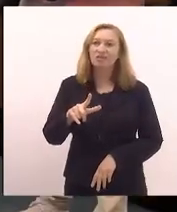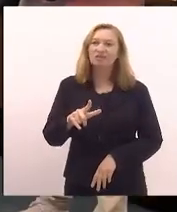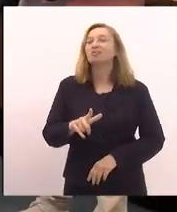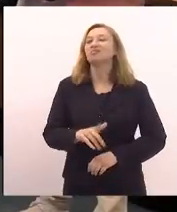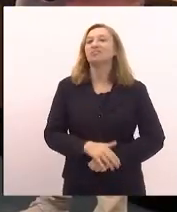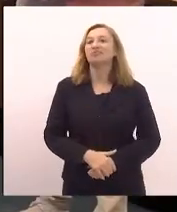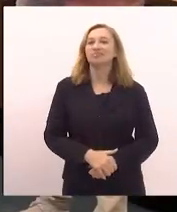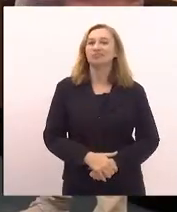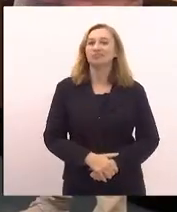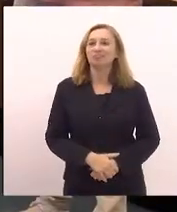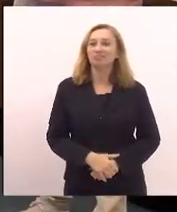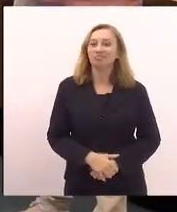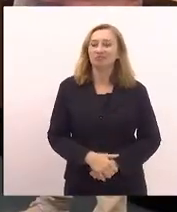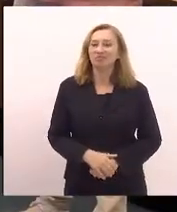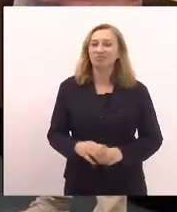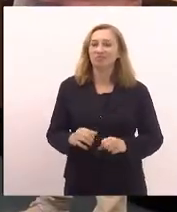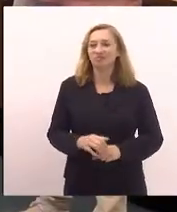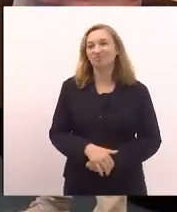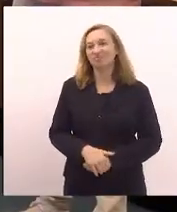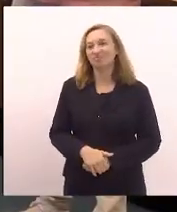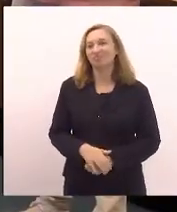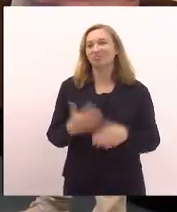Penal. Uhul!